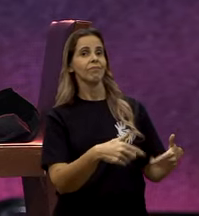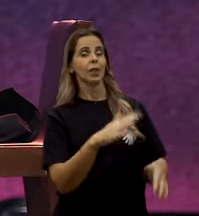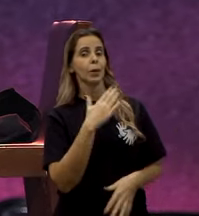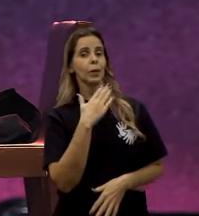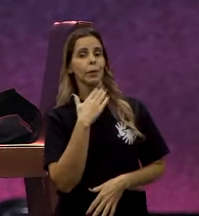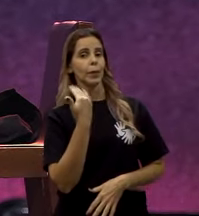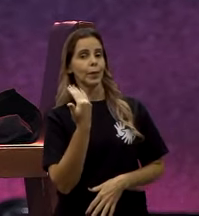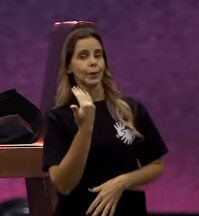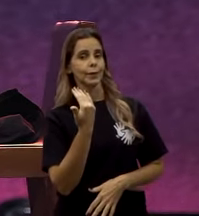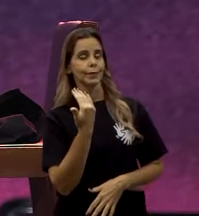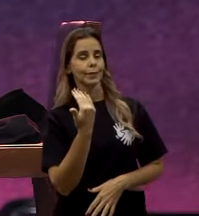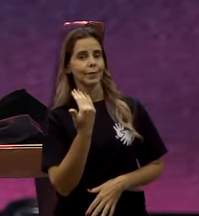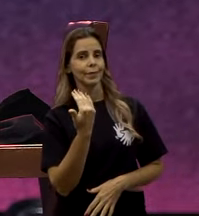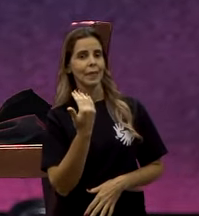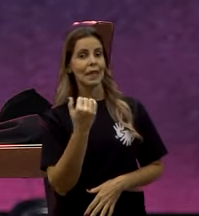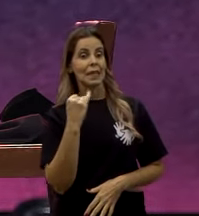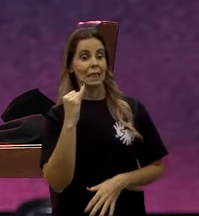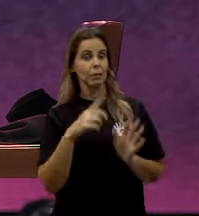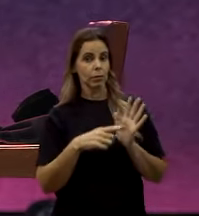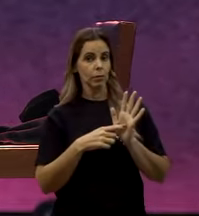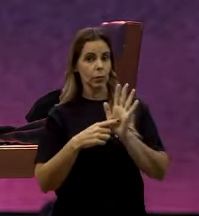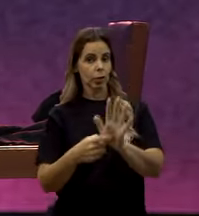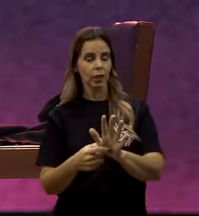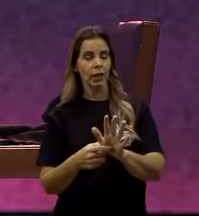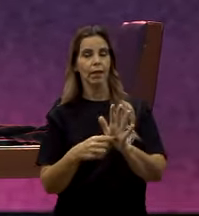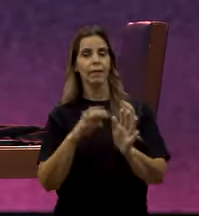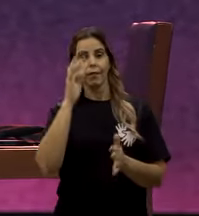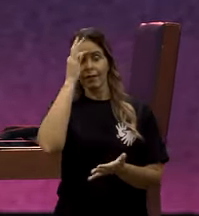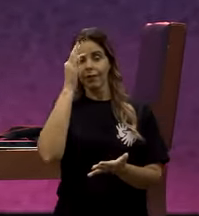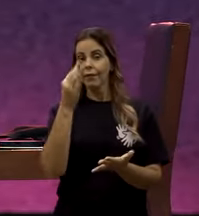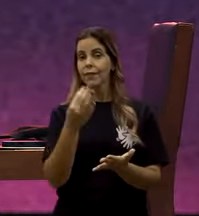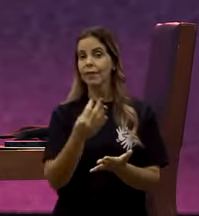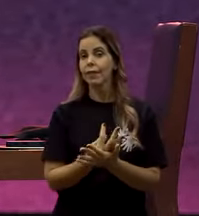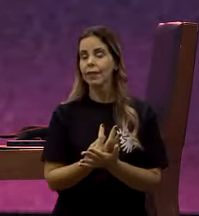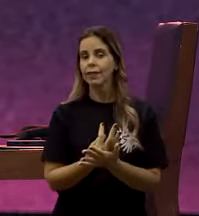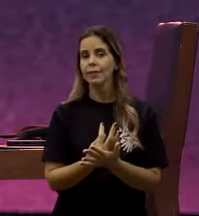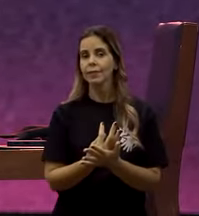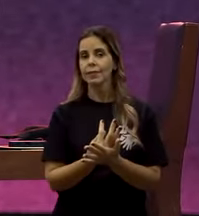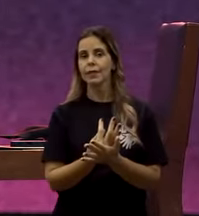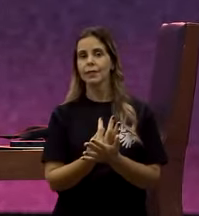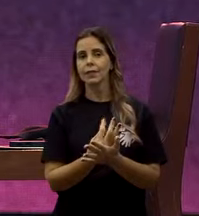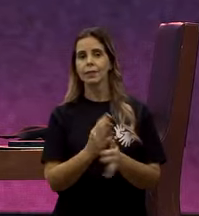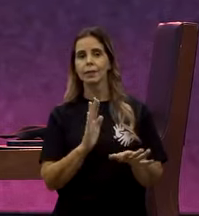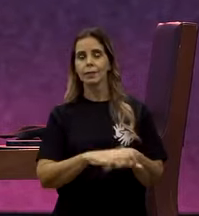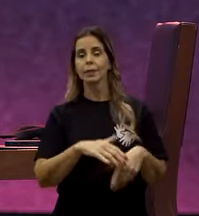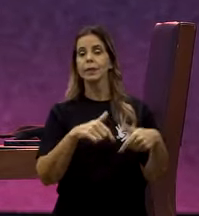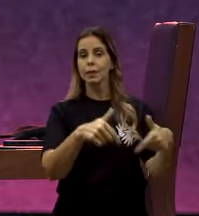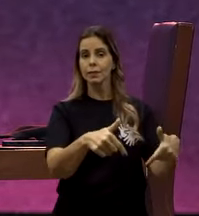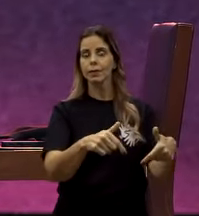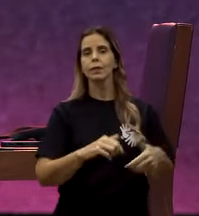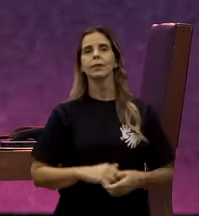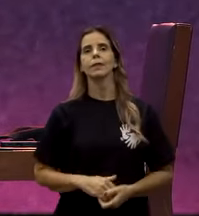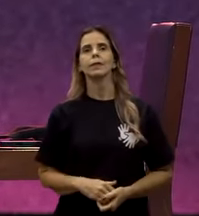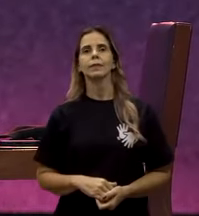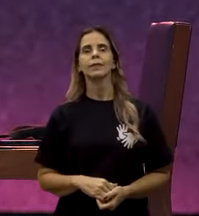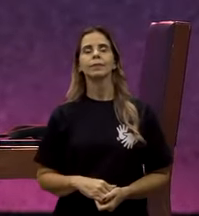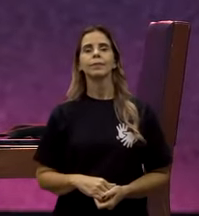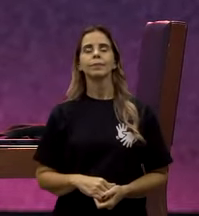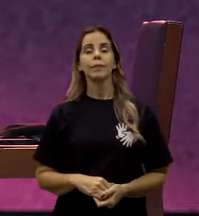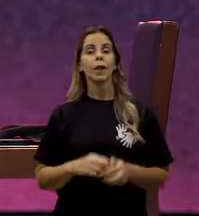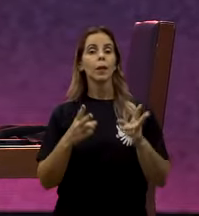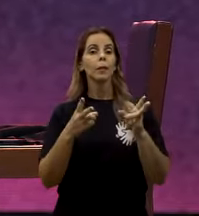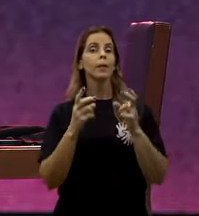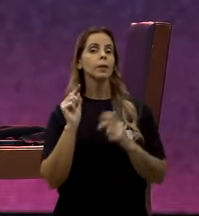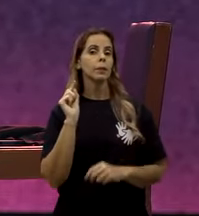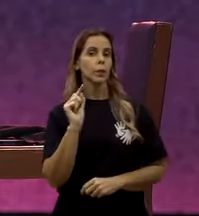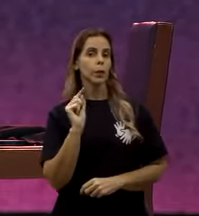a sua fé sem obras e eu te mostrarei a minha fé pelas obras olha que louco isso então percebe que